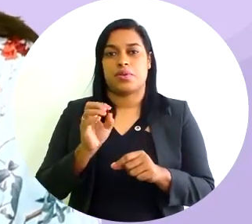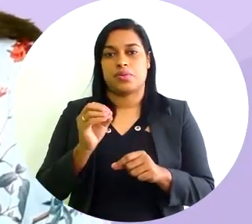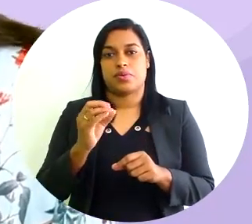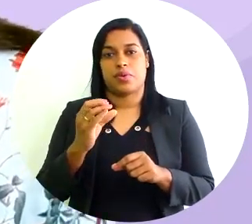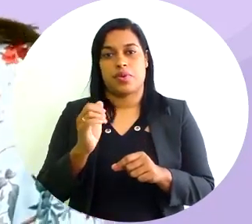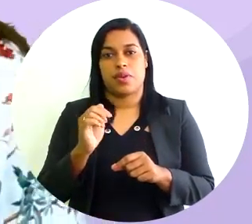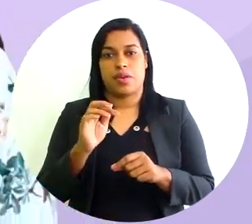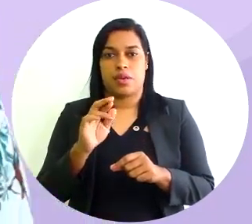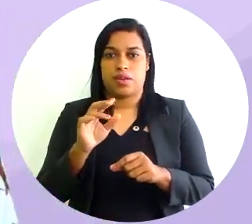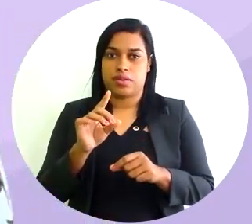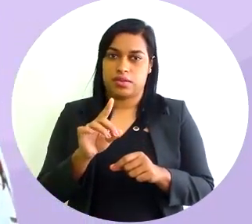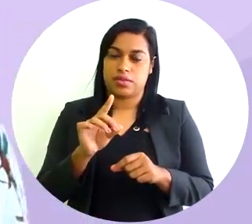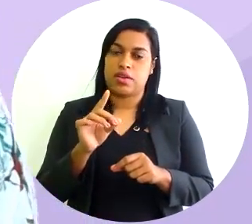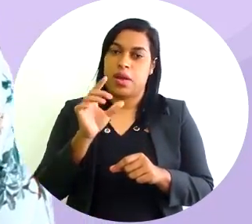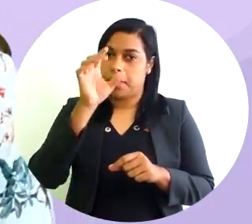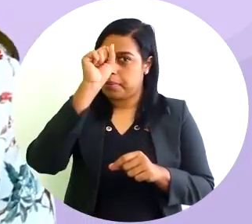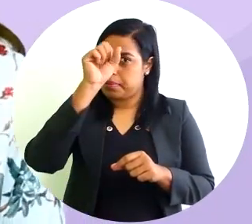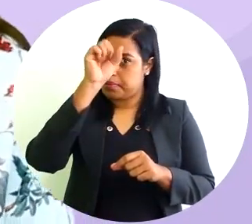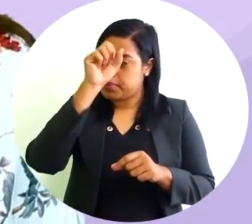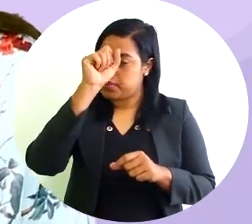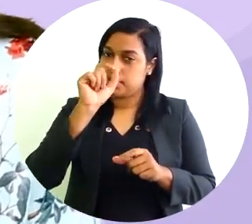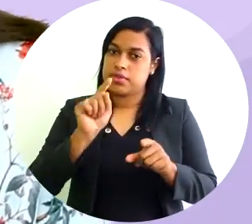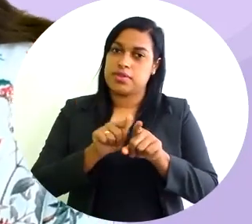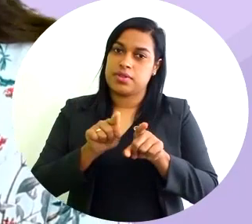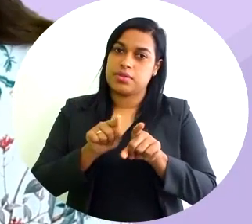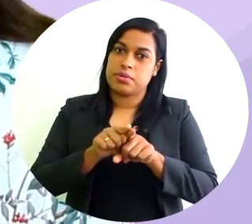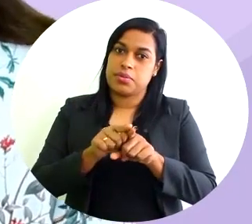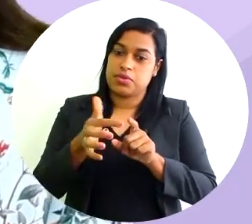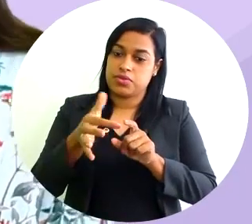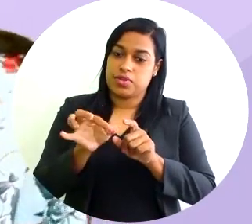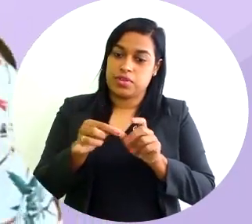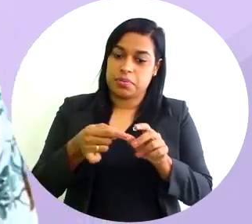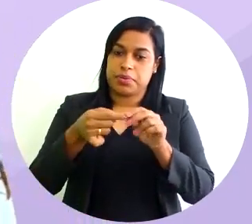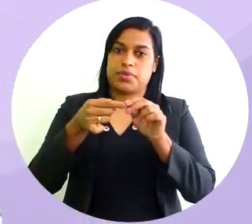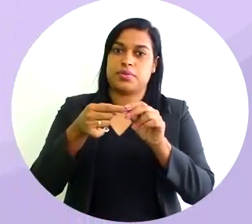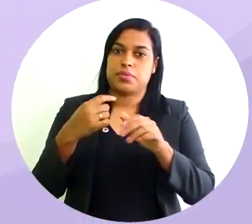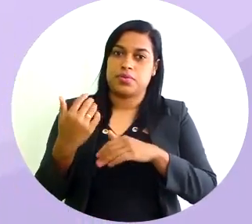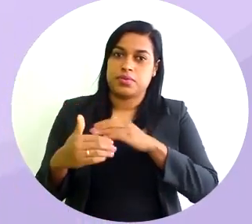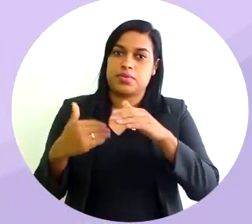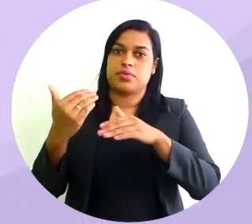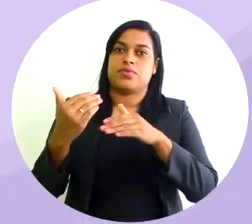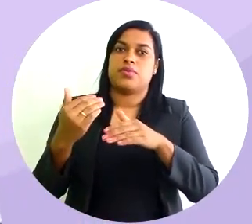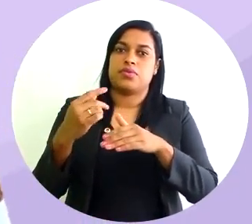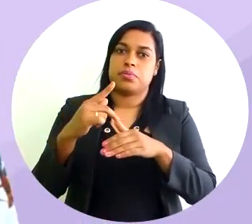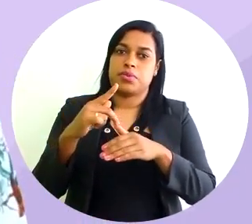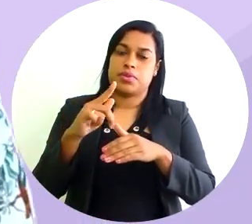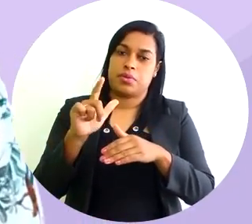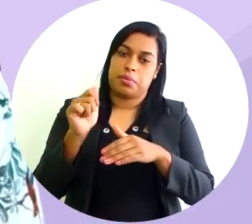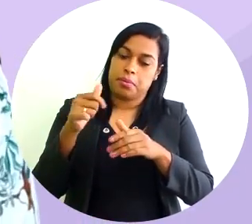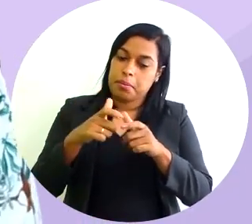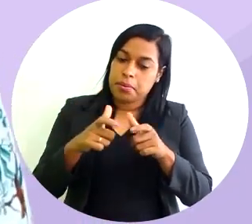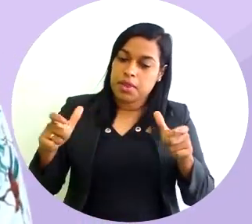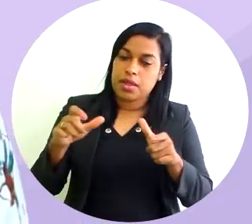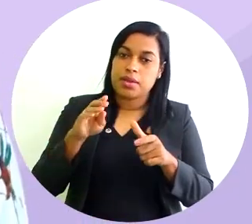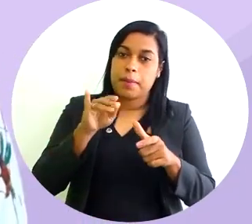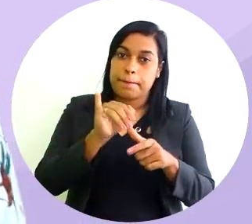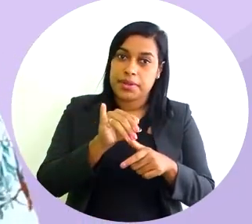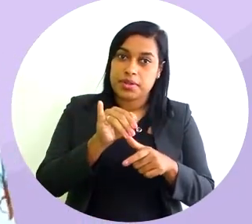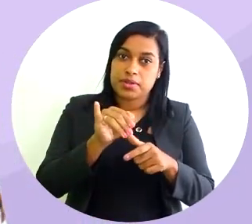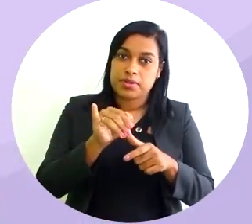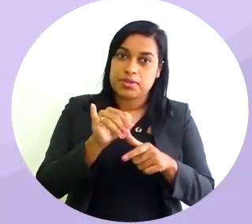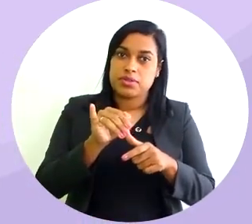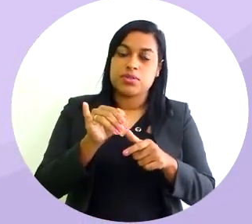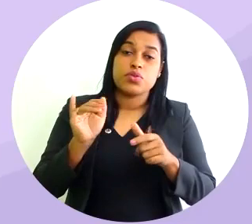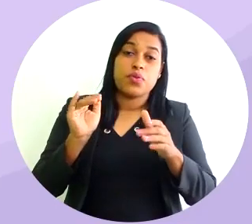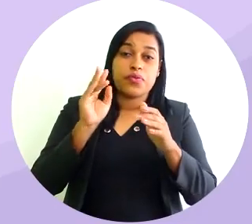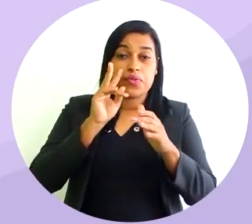do AutoCAD e você vai aprender os principais comandos, os 10 principais comandos para o desenvolvimento da planta bidimensional, conforme a